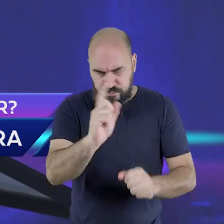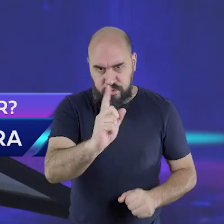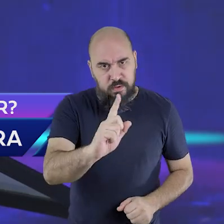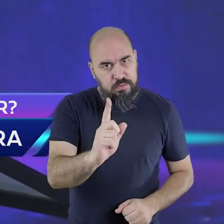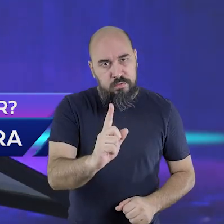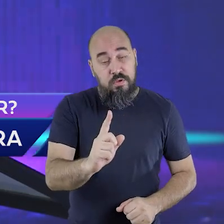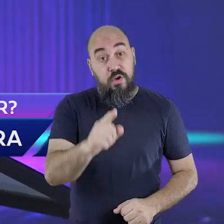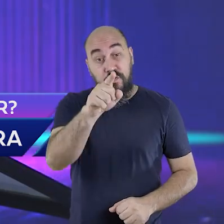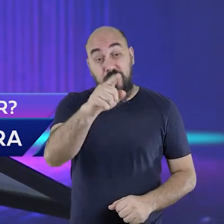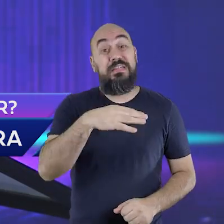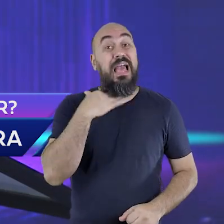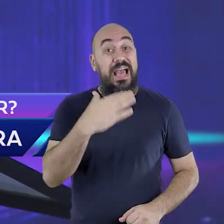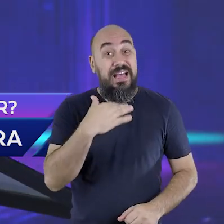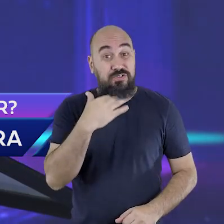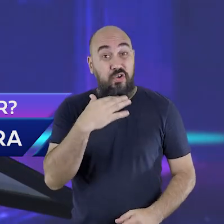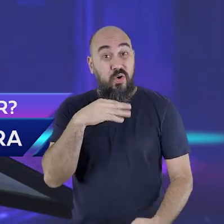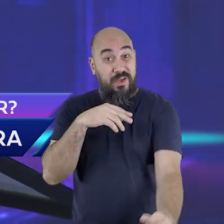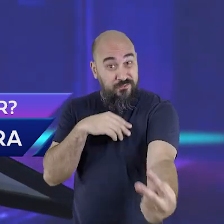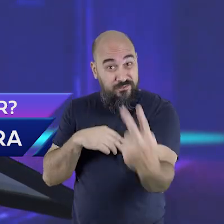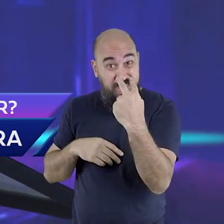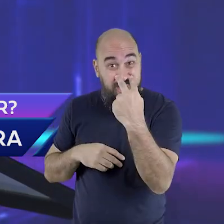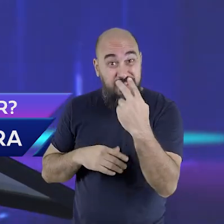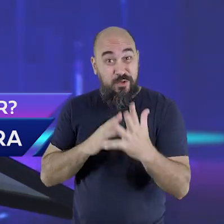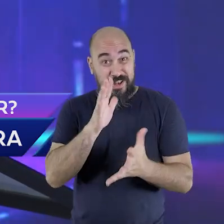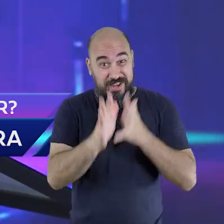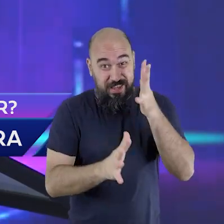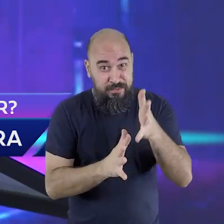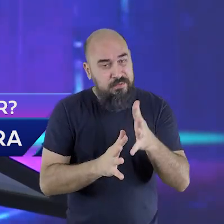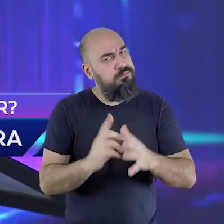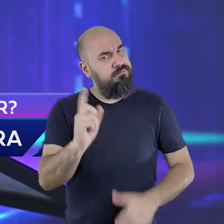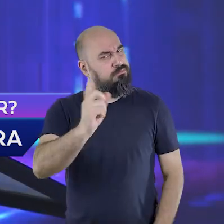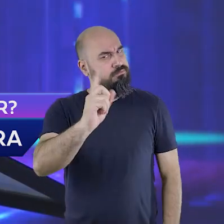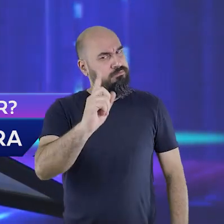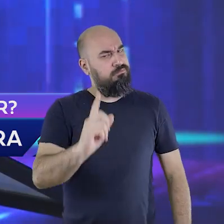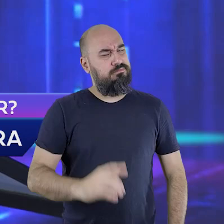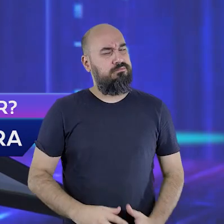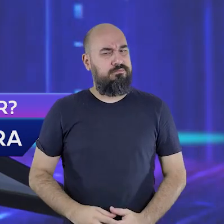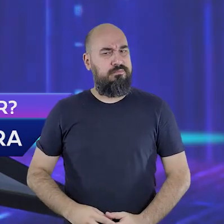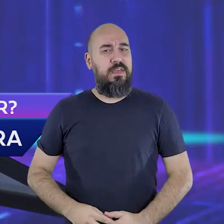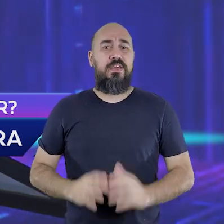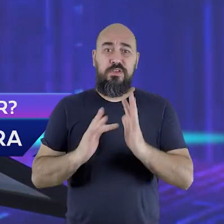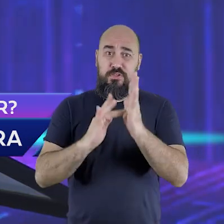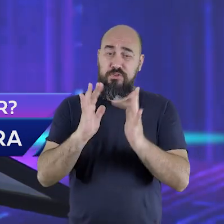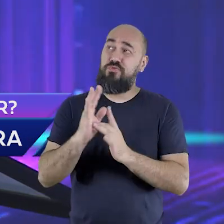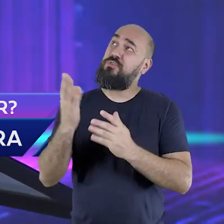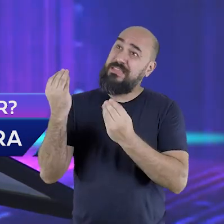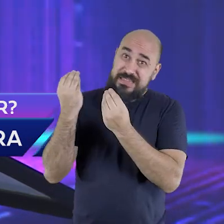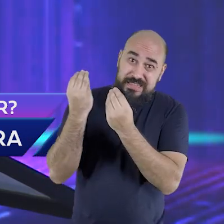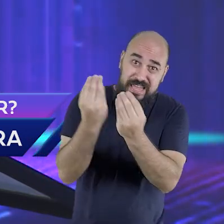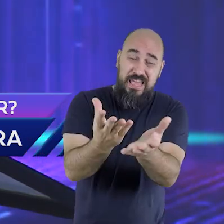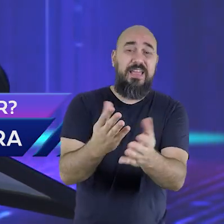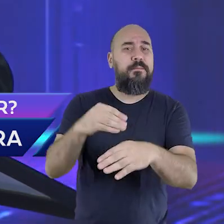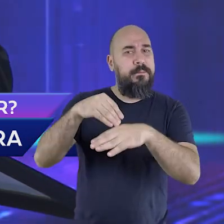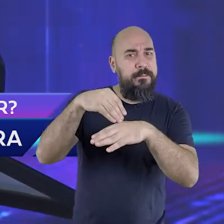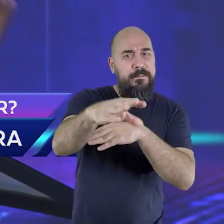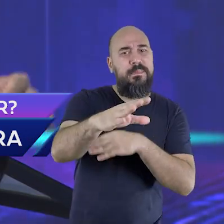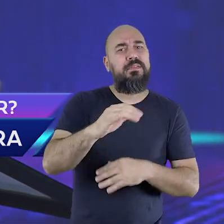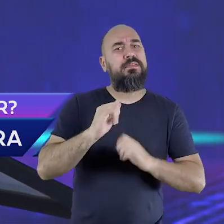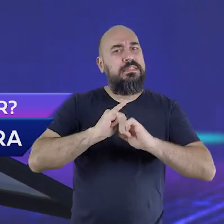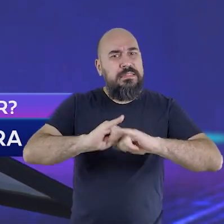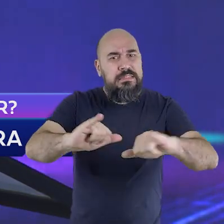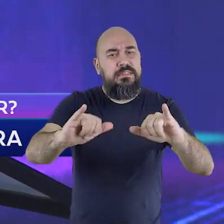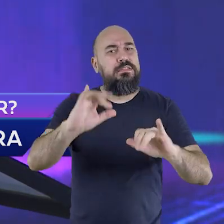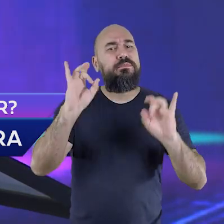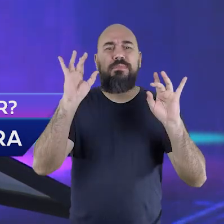aqui à toa. Deus marcou este momento para trazer uma mensagem para você. Ele está no controle de